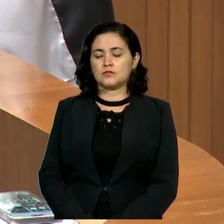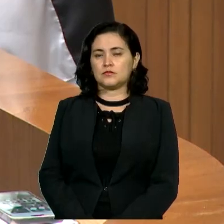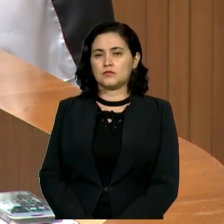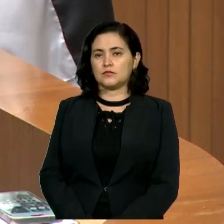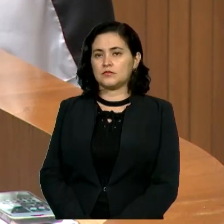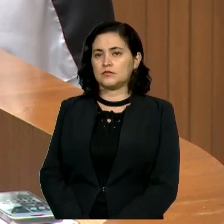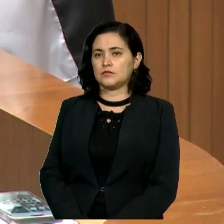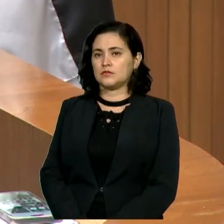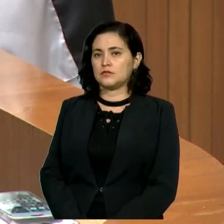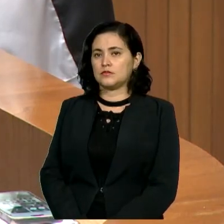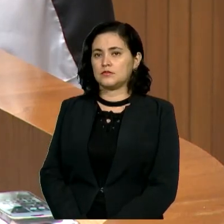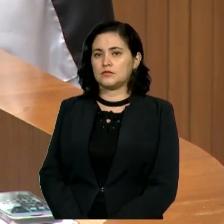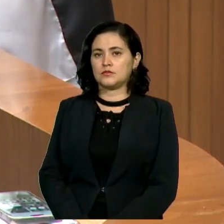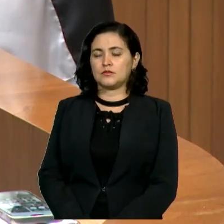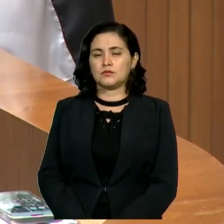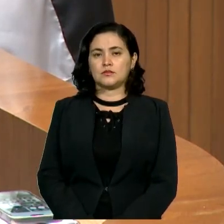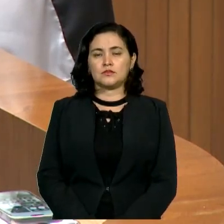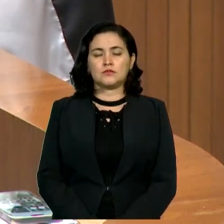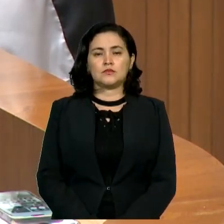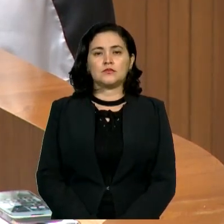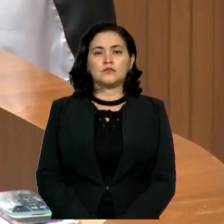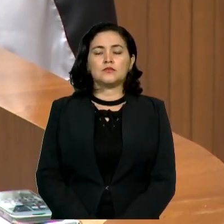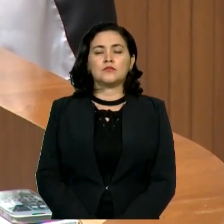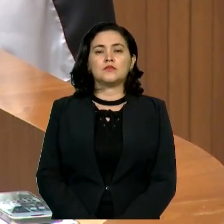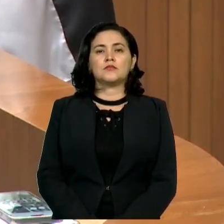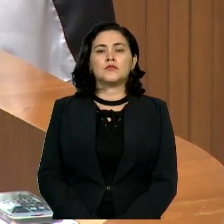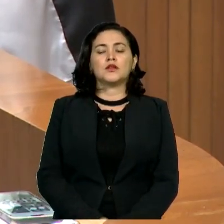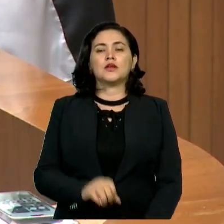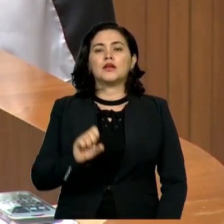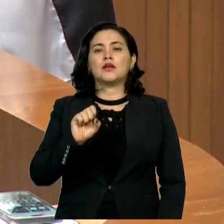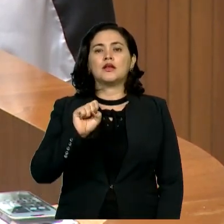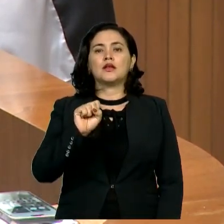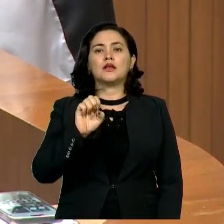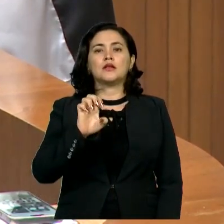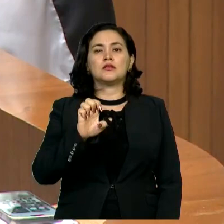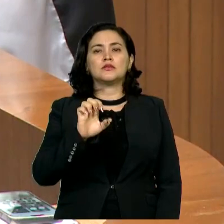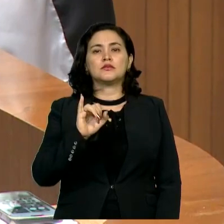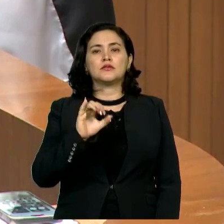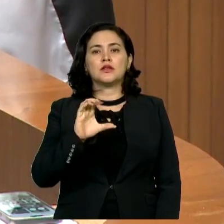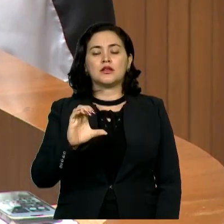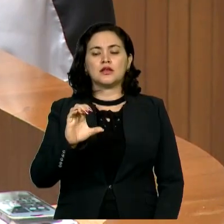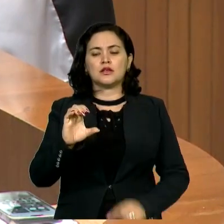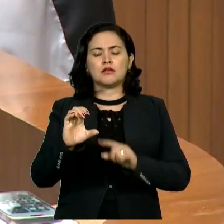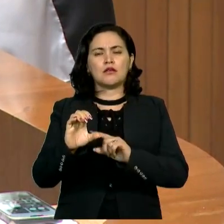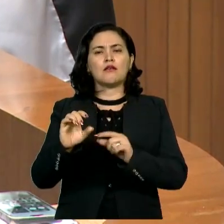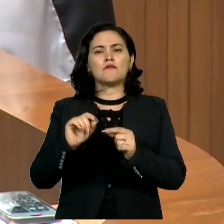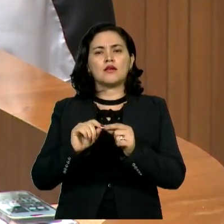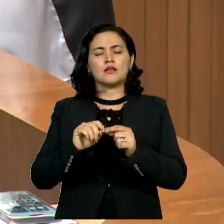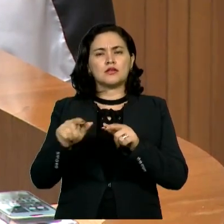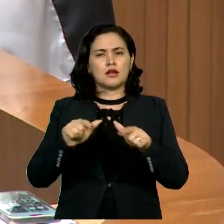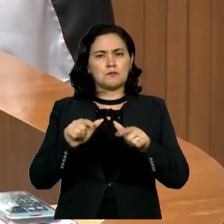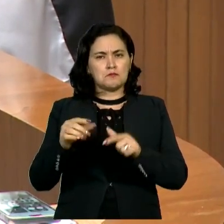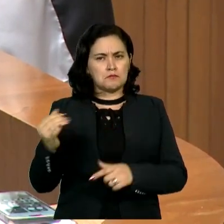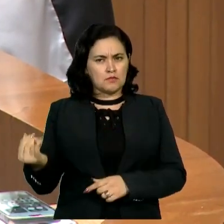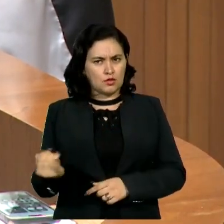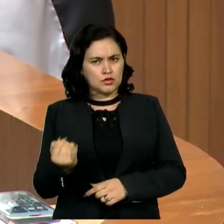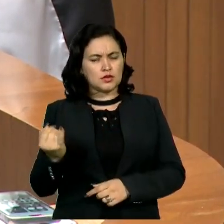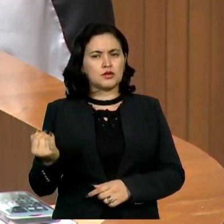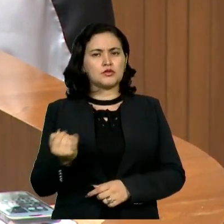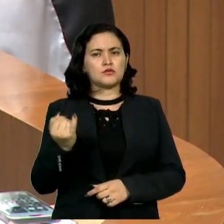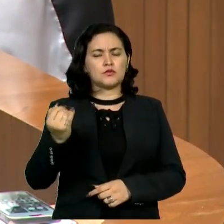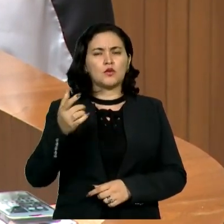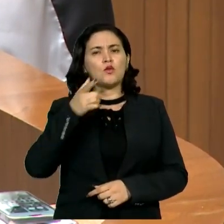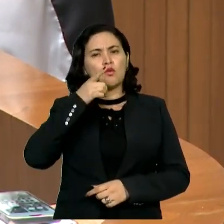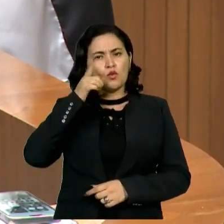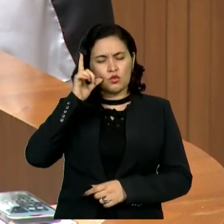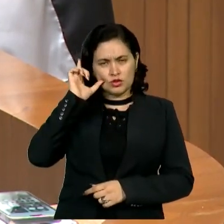A SEC fez um grande trabalho ontem com a Operação Erga Omnes, operação que prendeu